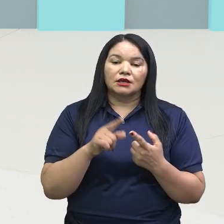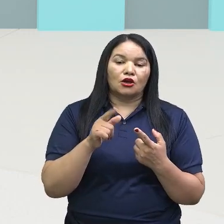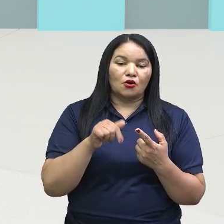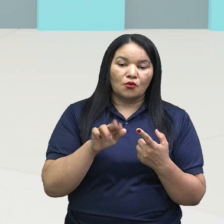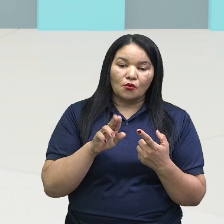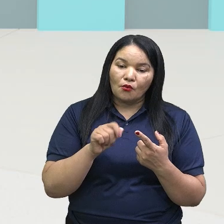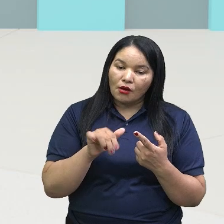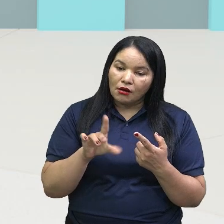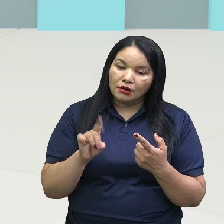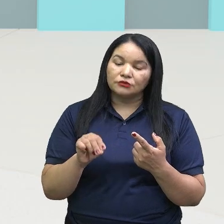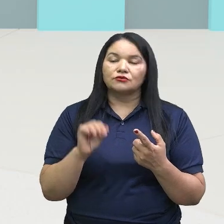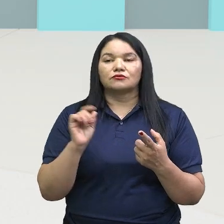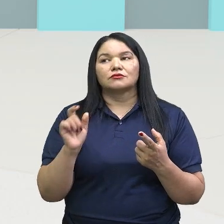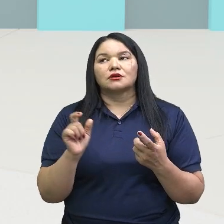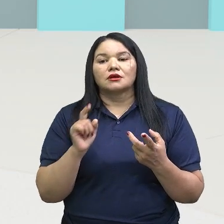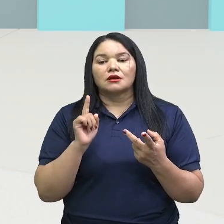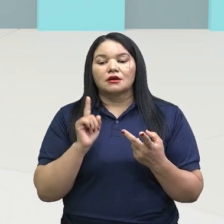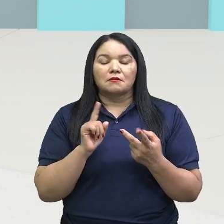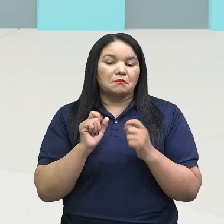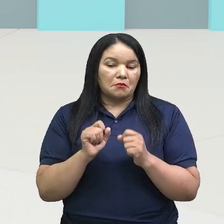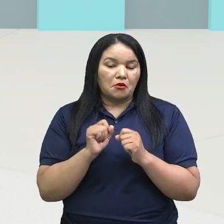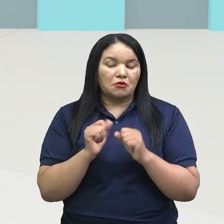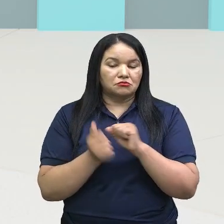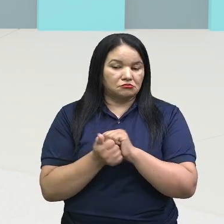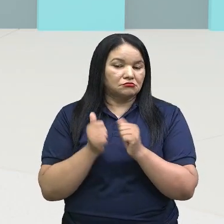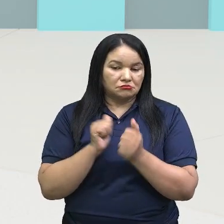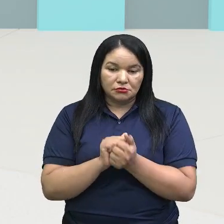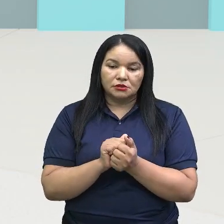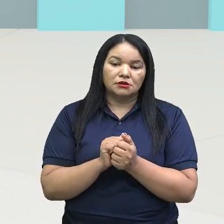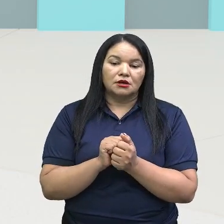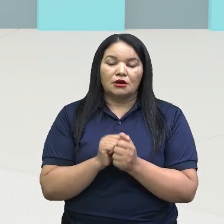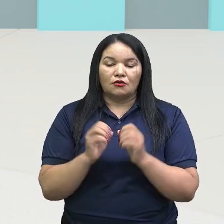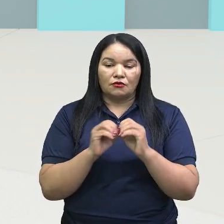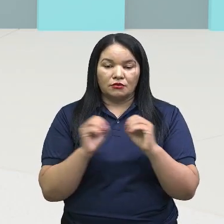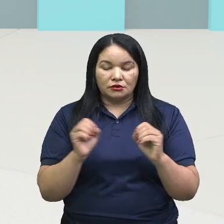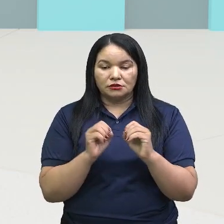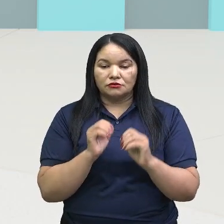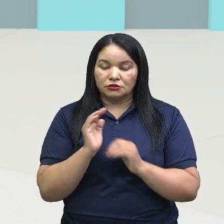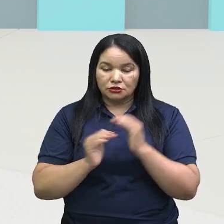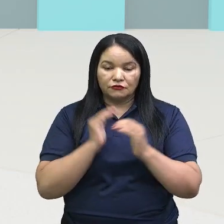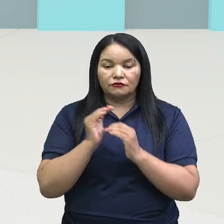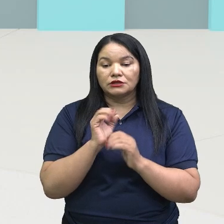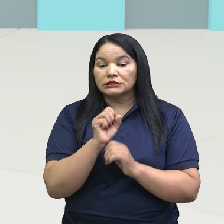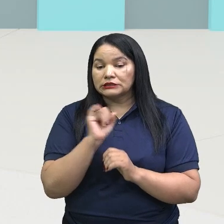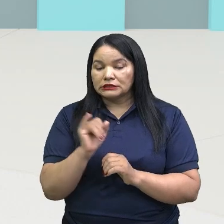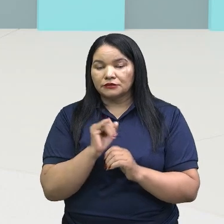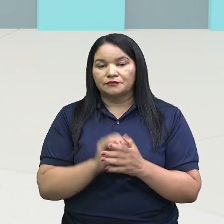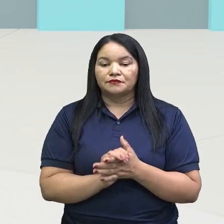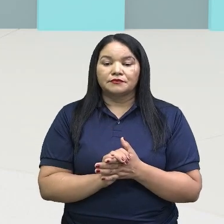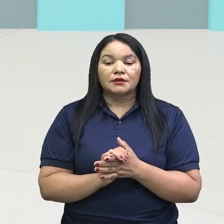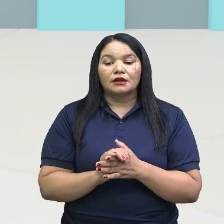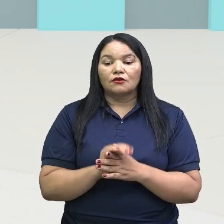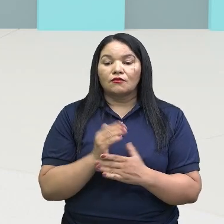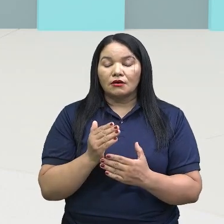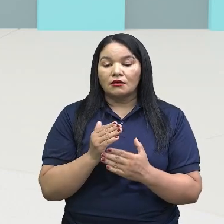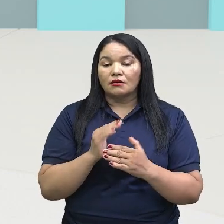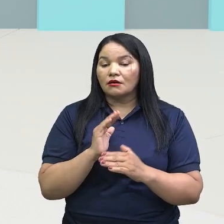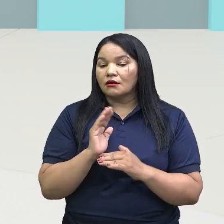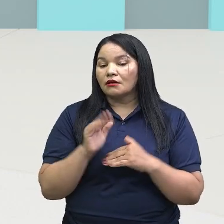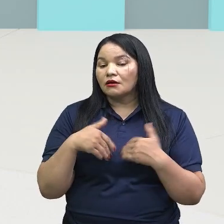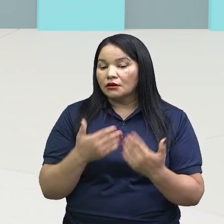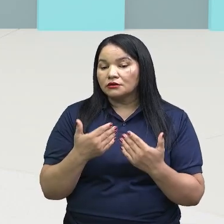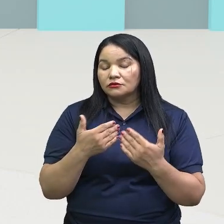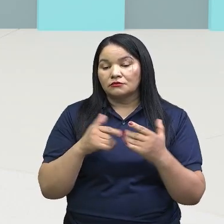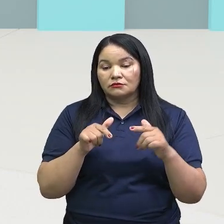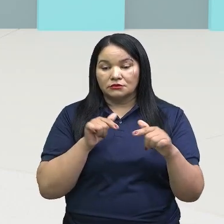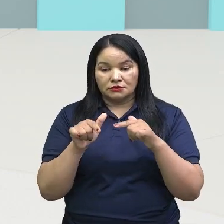Quando, né? Eu posso transformar em uma oração desenvolvida. Quando as tarefas foram